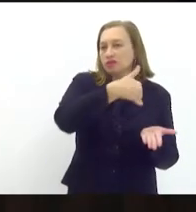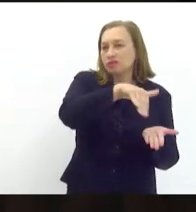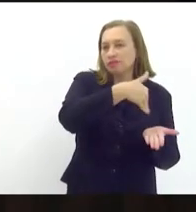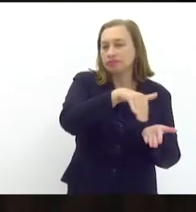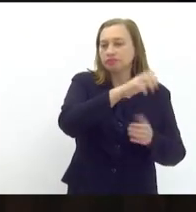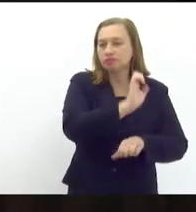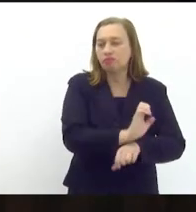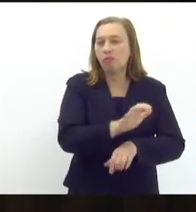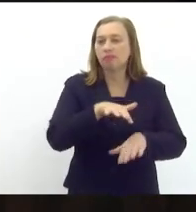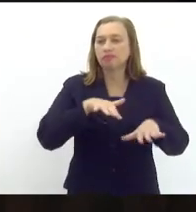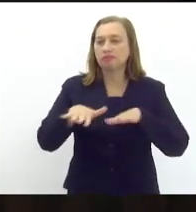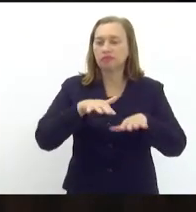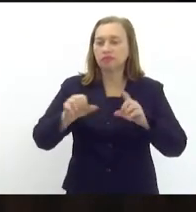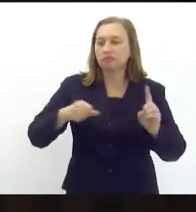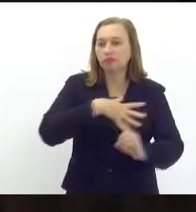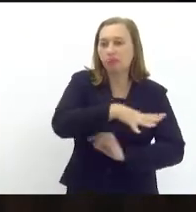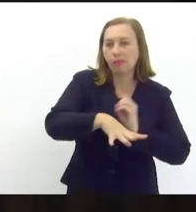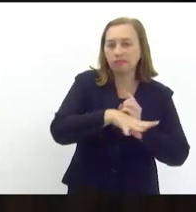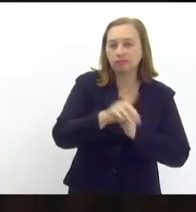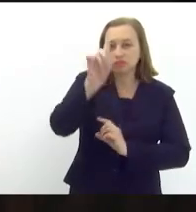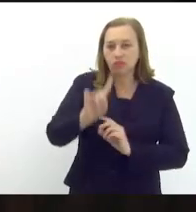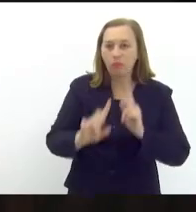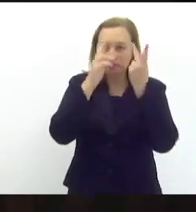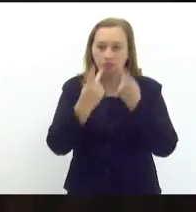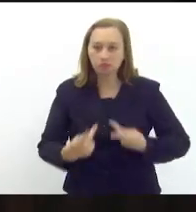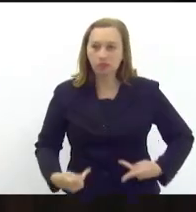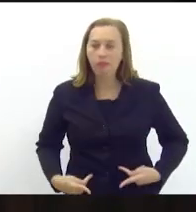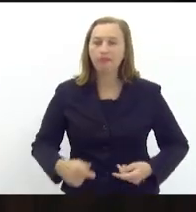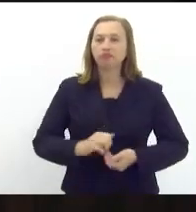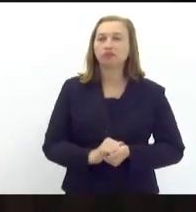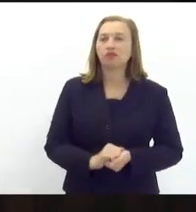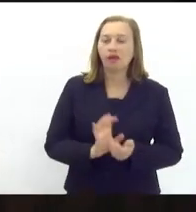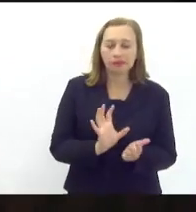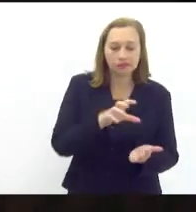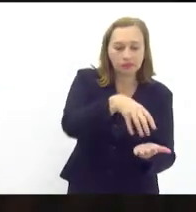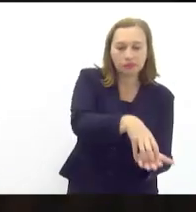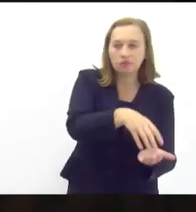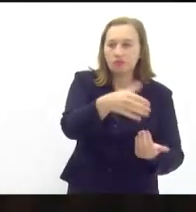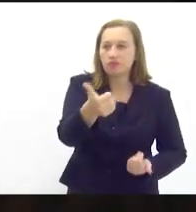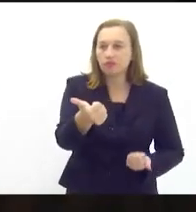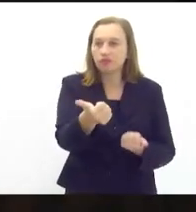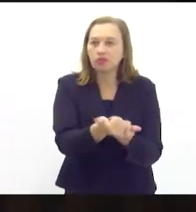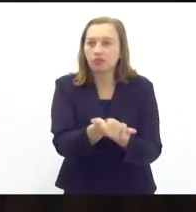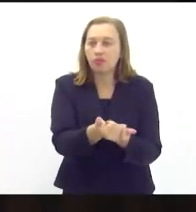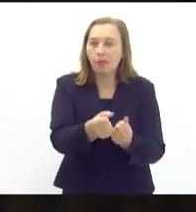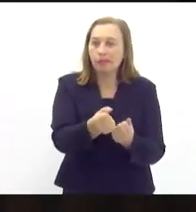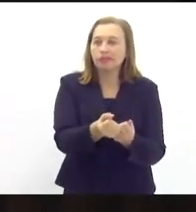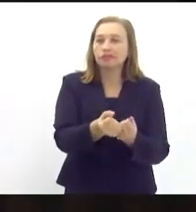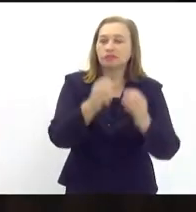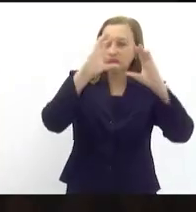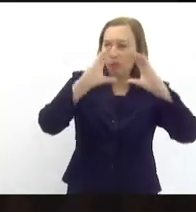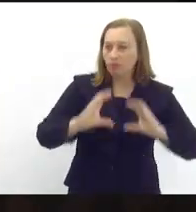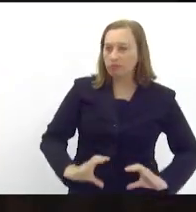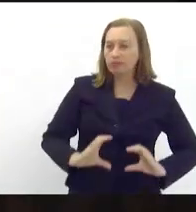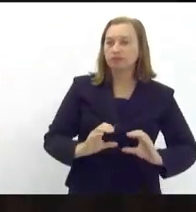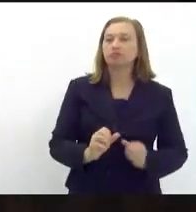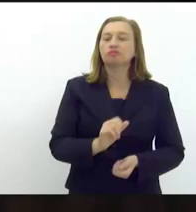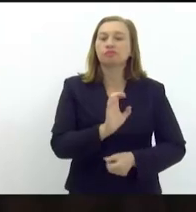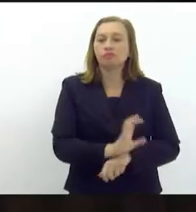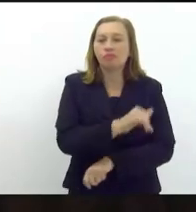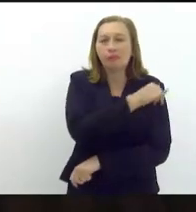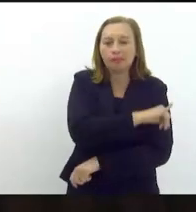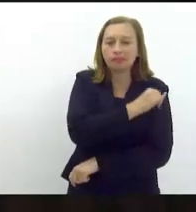Desenvolvimento Social direitos humanos em seus núcleos de assistência ao cidadão na âmbito Estado do Rio de